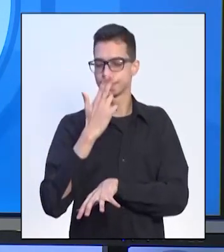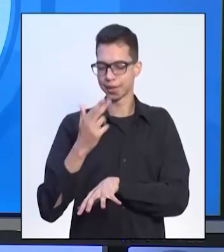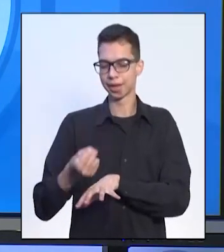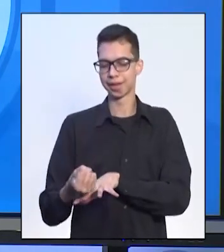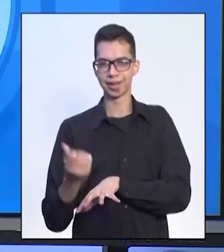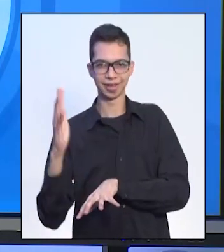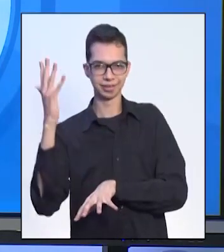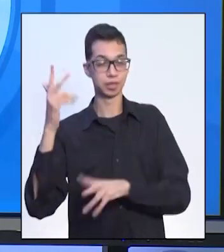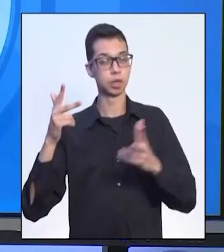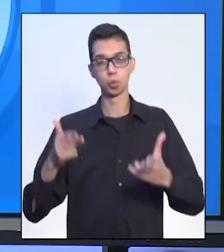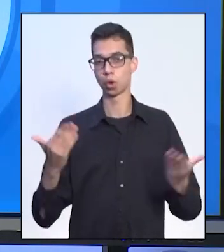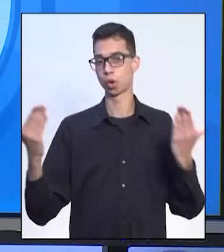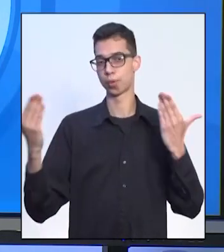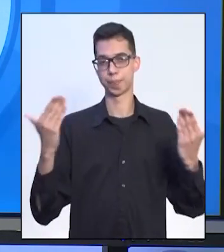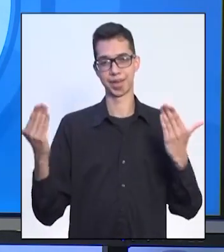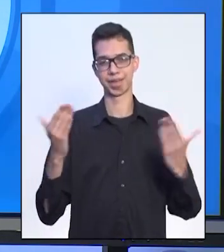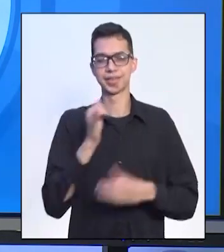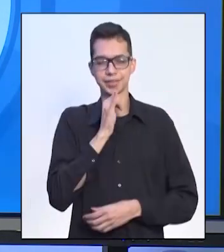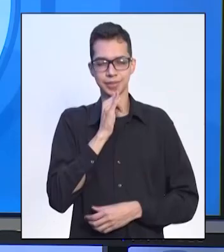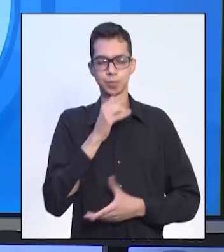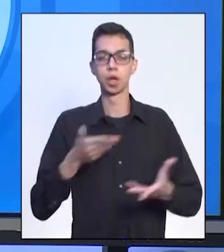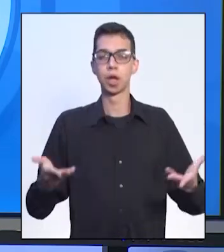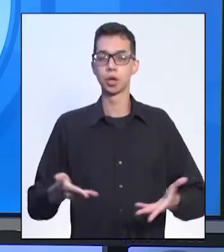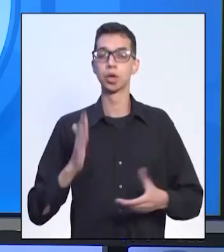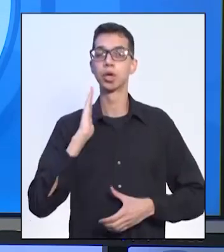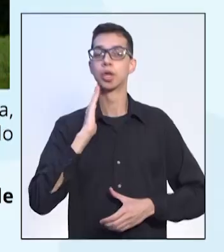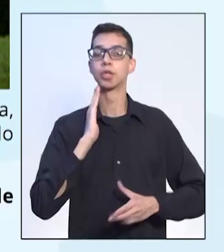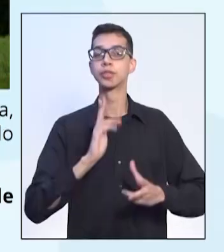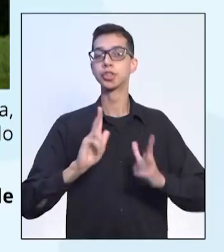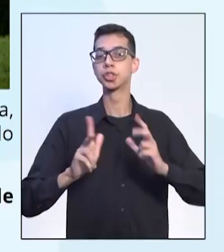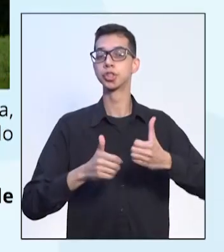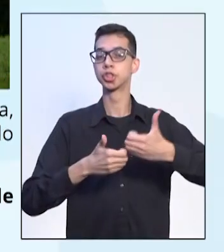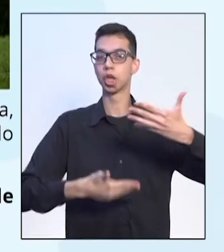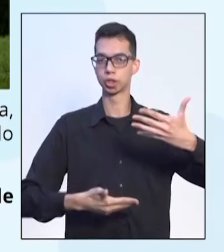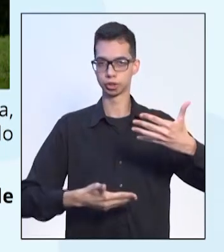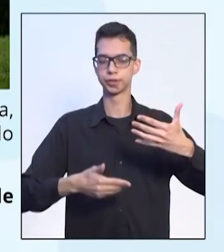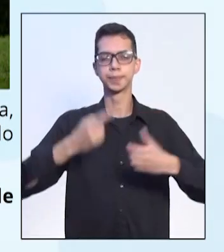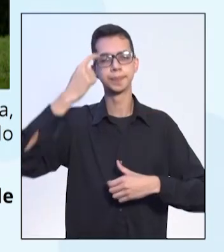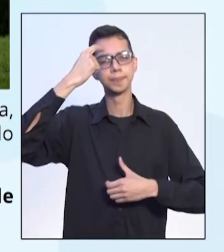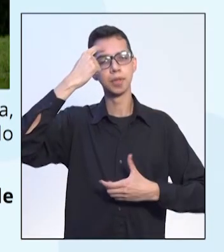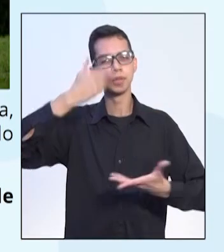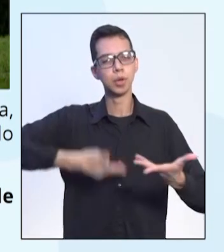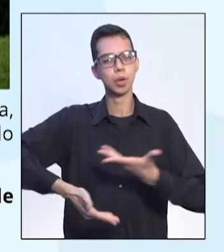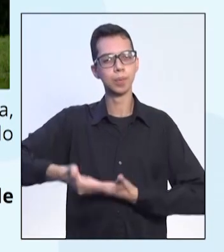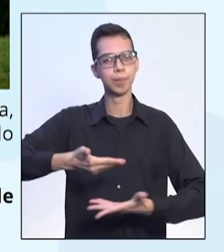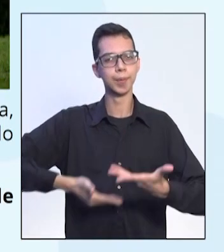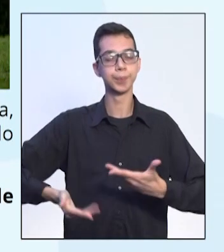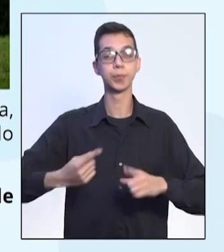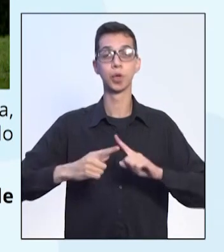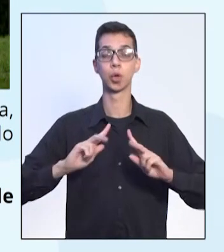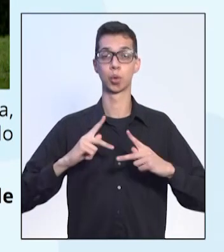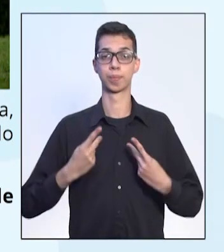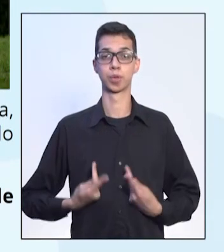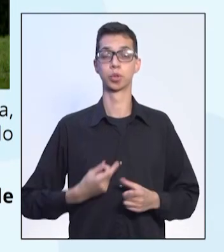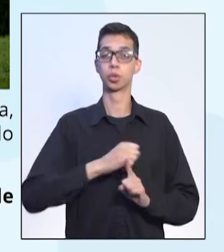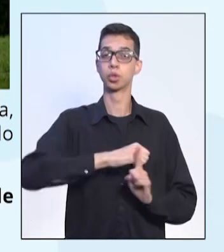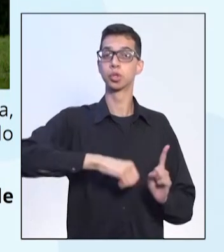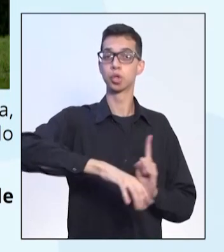mais um momento para a gente compartilhar o pensamento. A humanidade constrói-se socialmente e, por